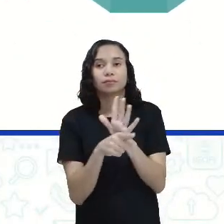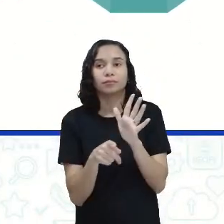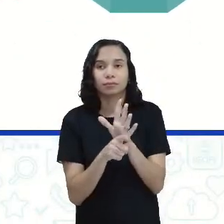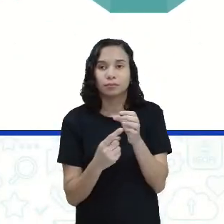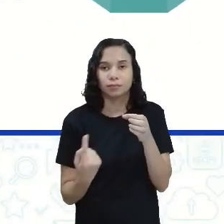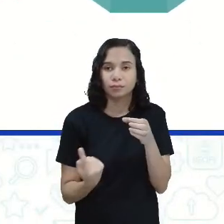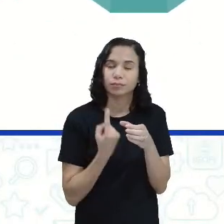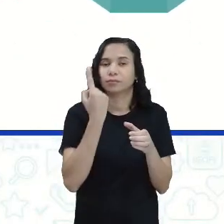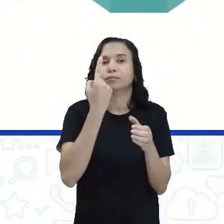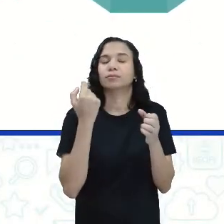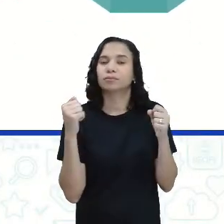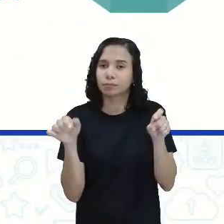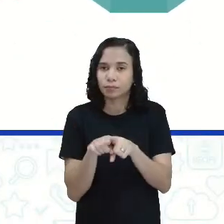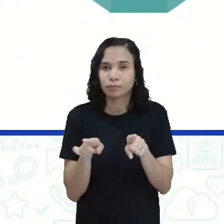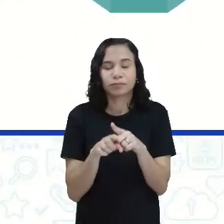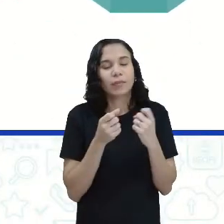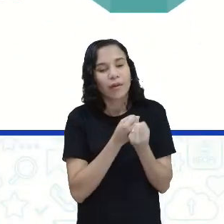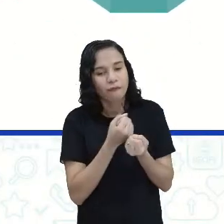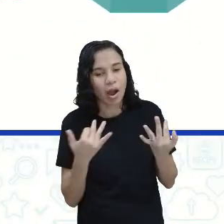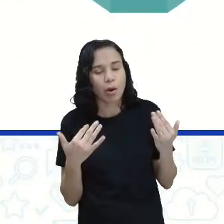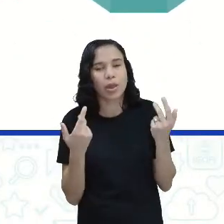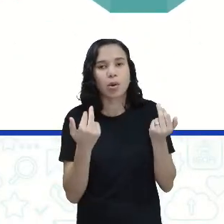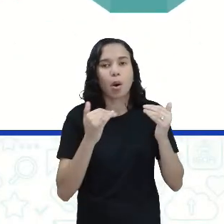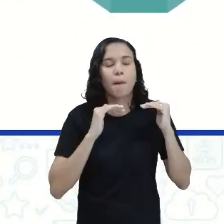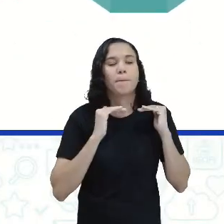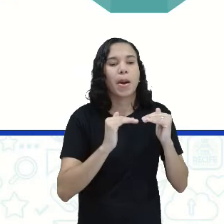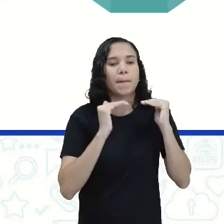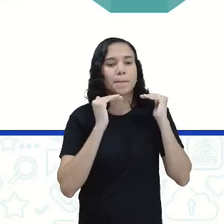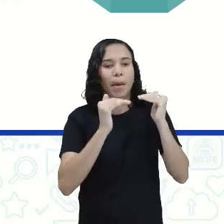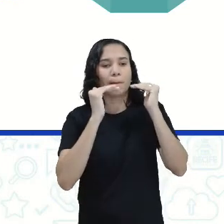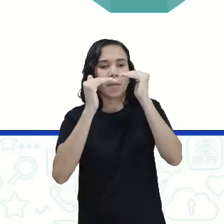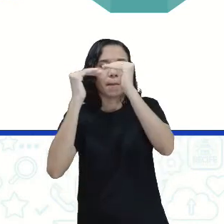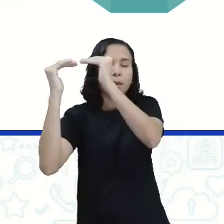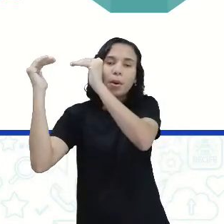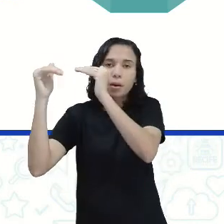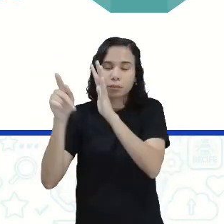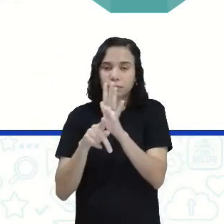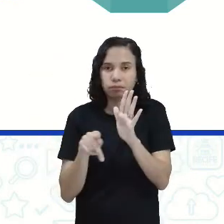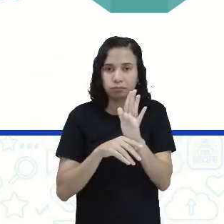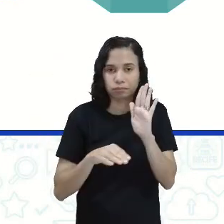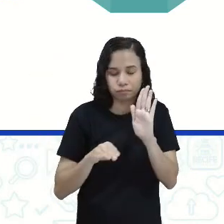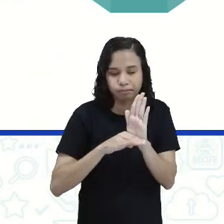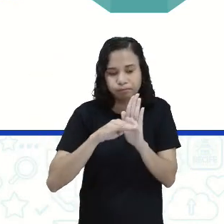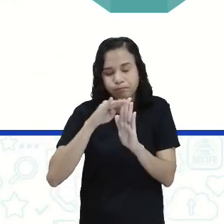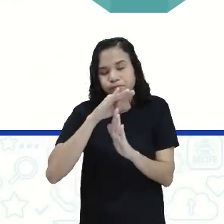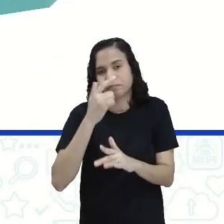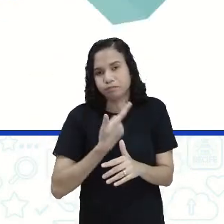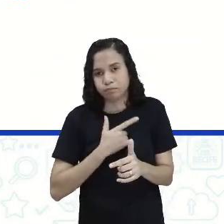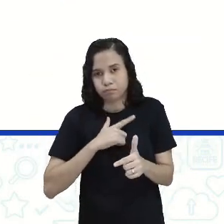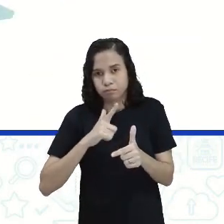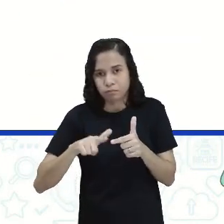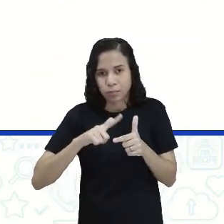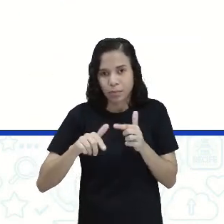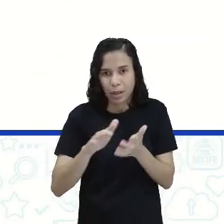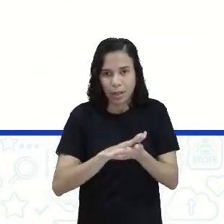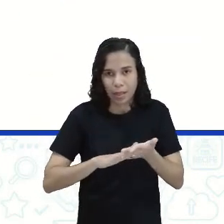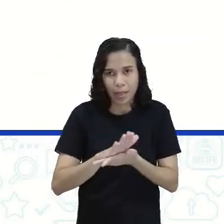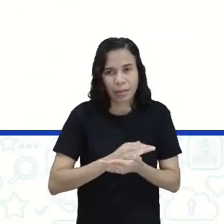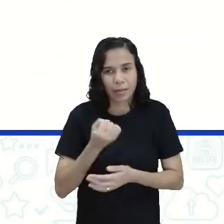altura específica, que também vai ter vários pedacinhos fatiados, assim como teve no cilindro, sem problema nenhum. Então se eu pegar